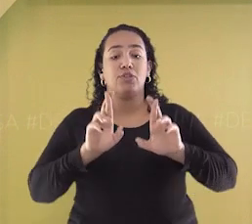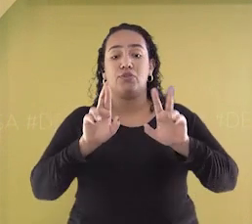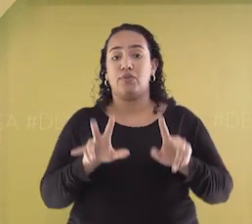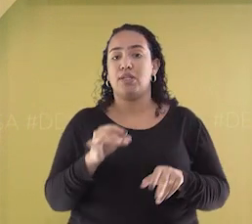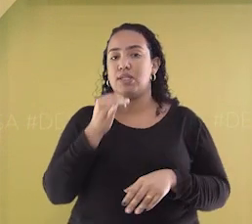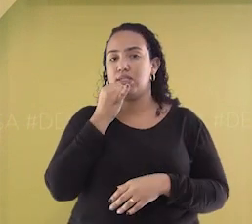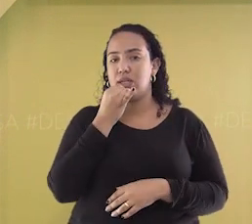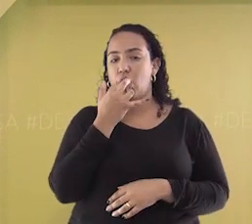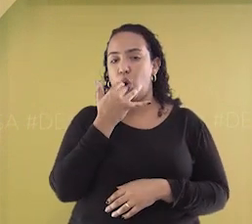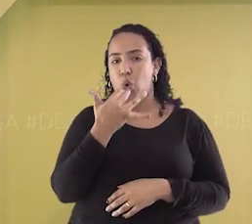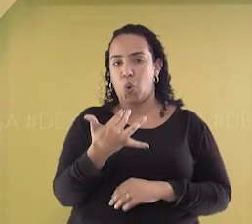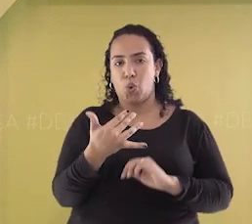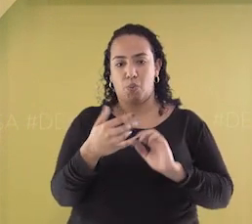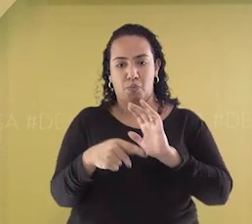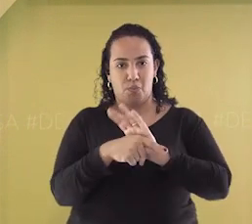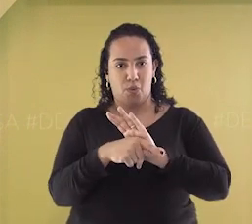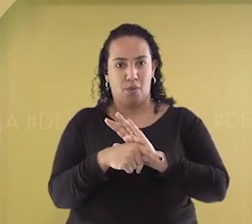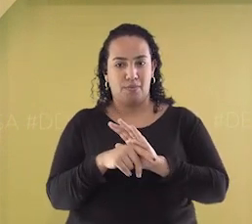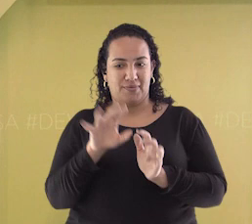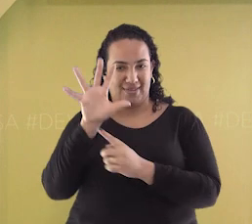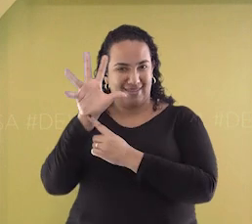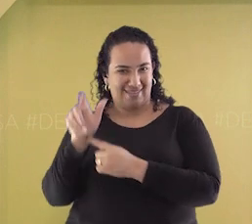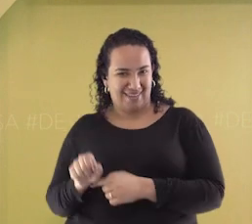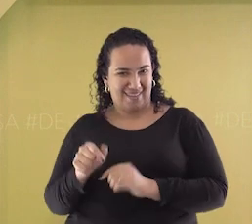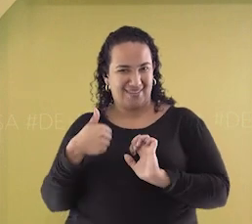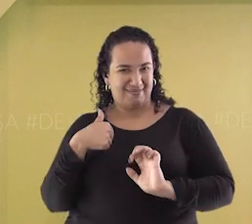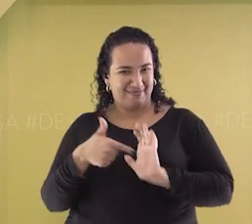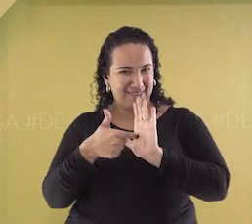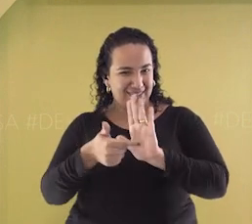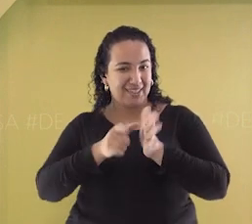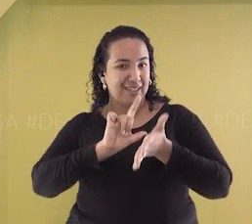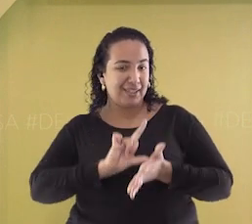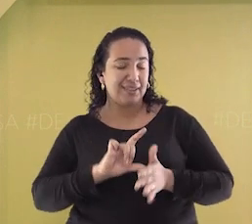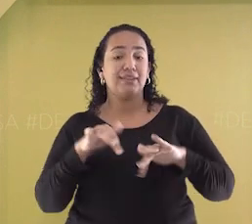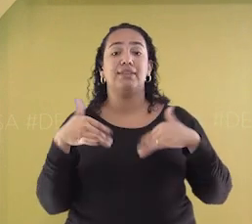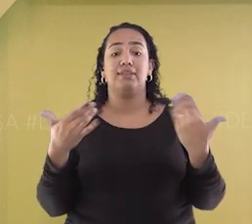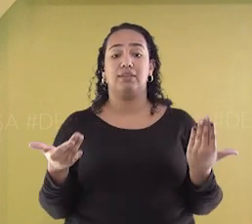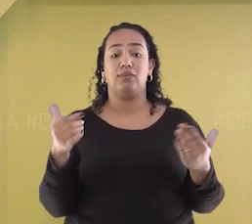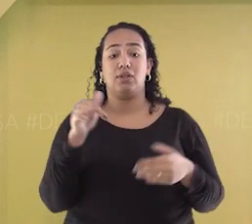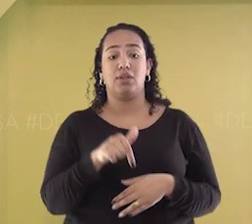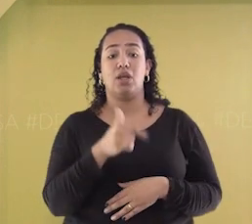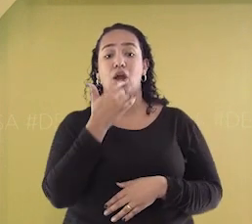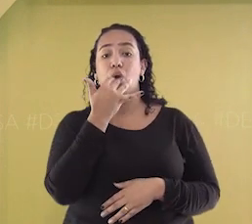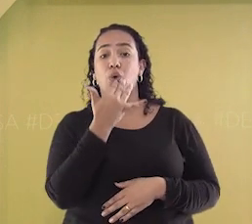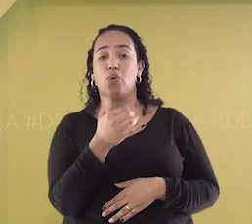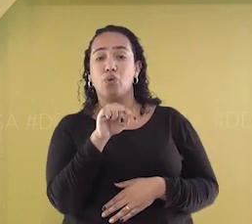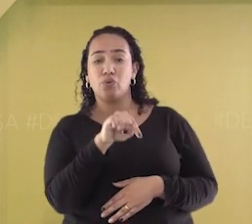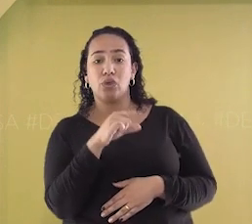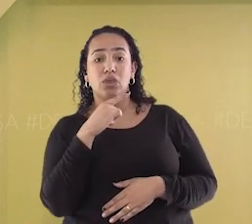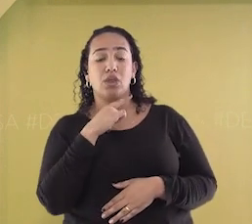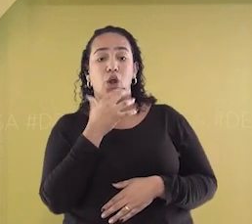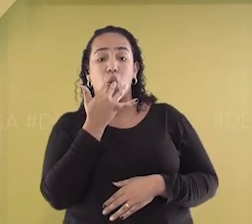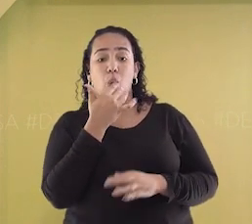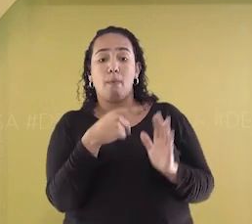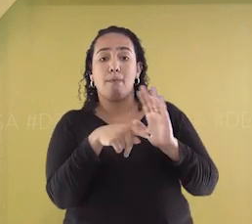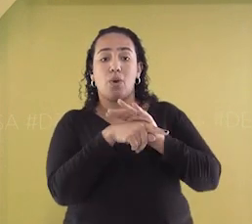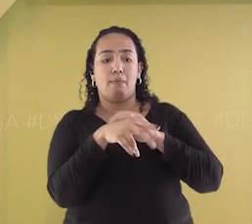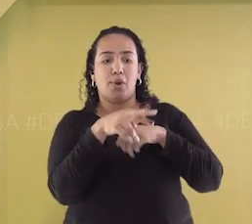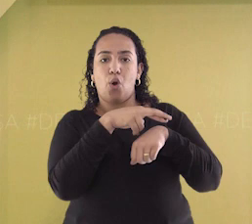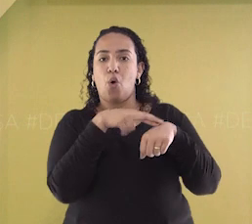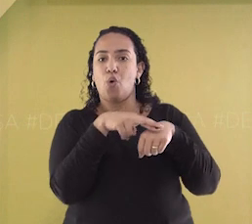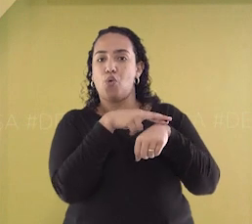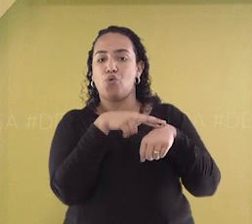das multicores que vimos no mapa anterior da África, essas fazem um degradê de um mesmo tom, que é o